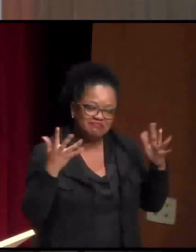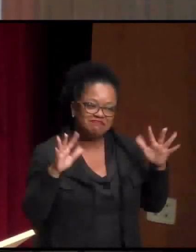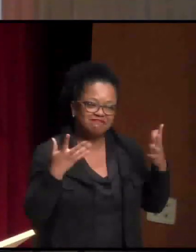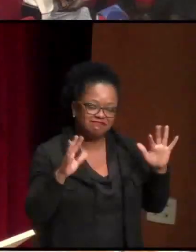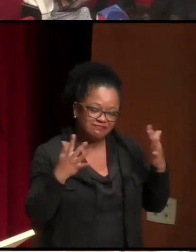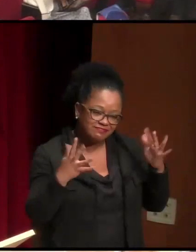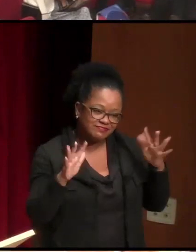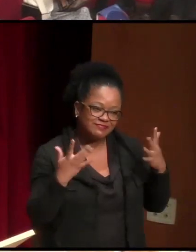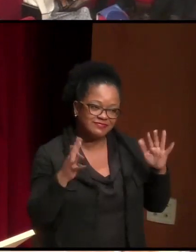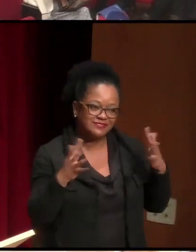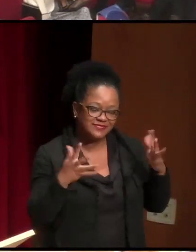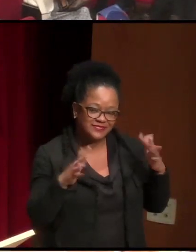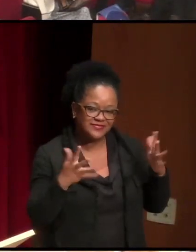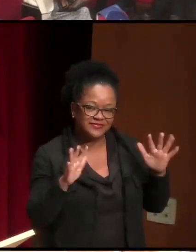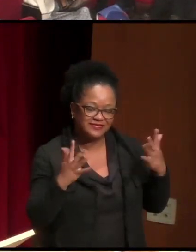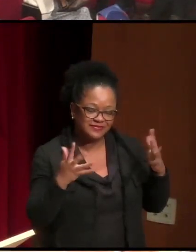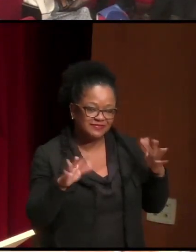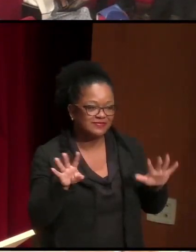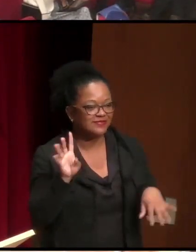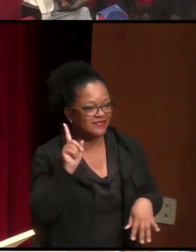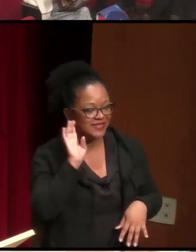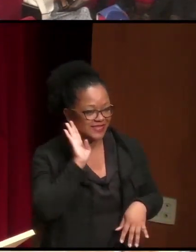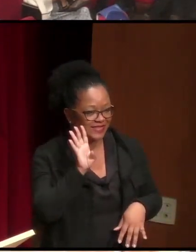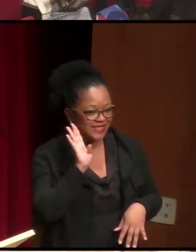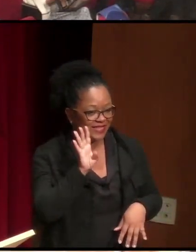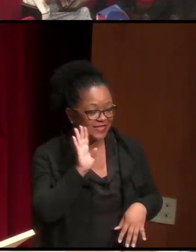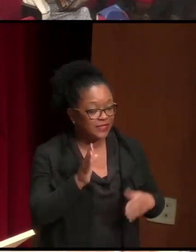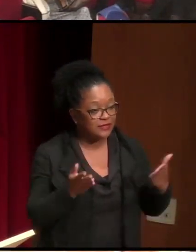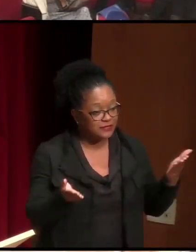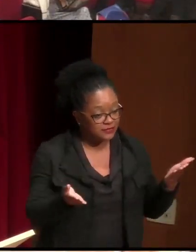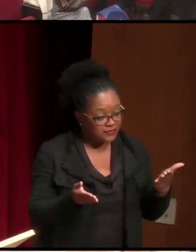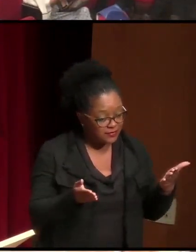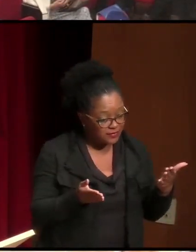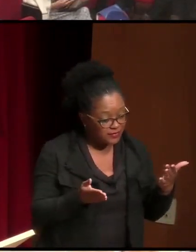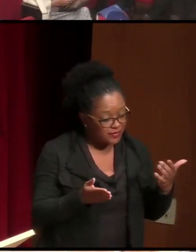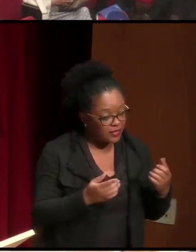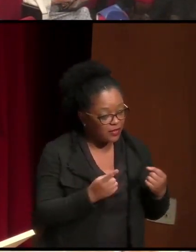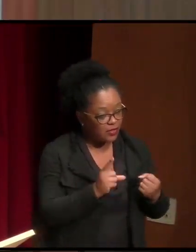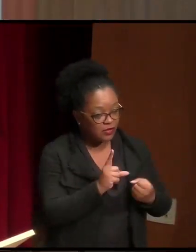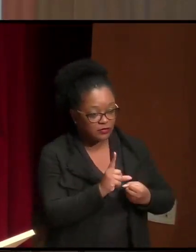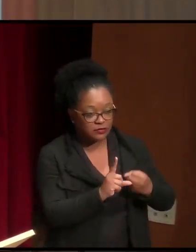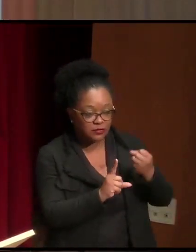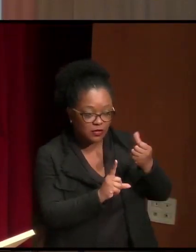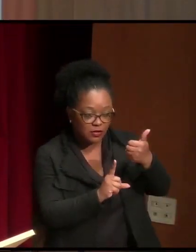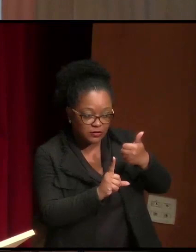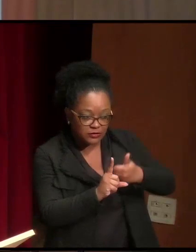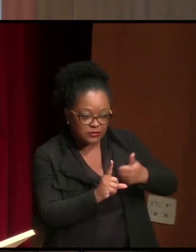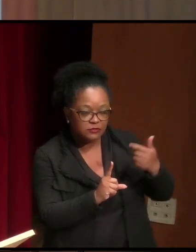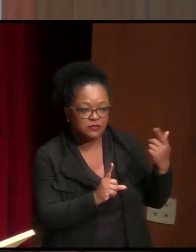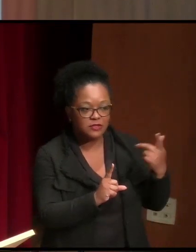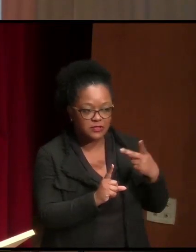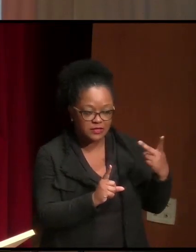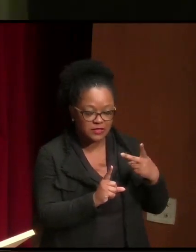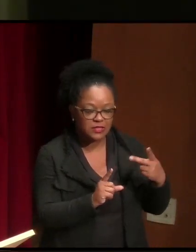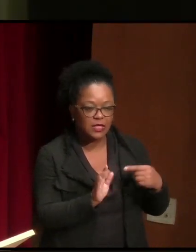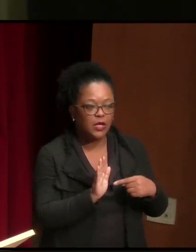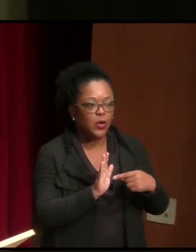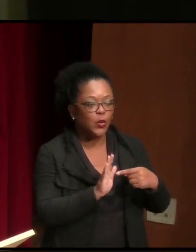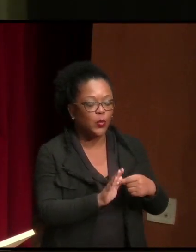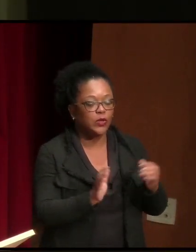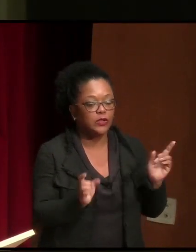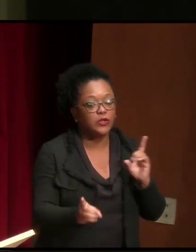gente chega nesse ponto aqui, onde a gente vai ter também no segundo semestre um encontro regional de cegos. Tem muita coisa aí, tem